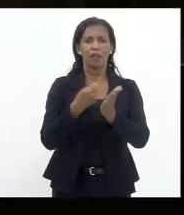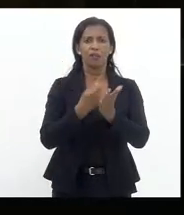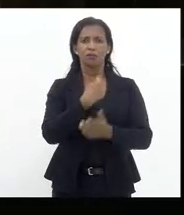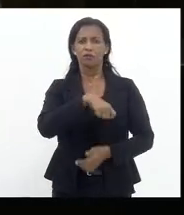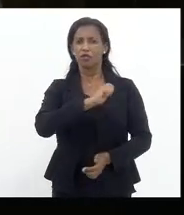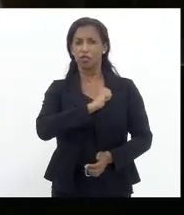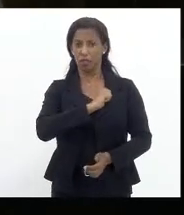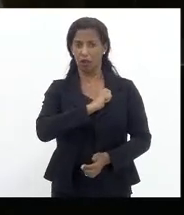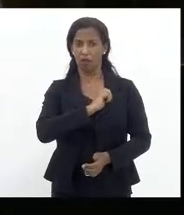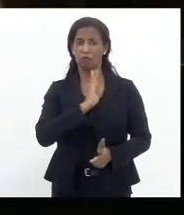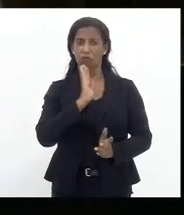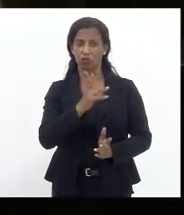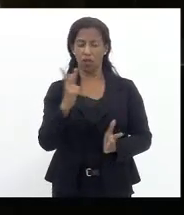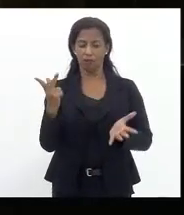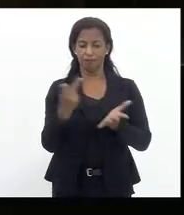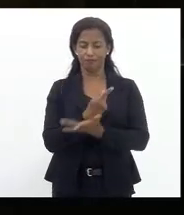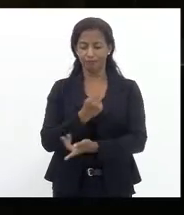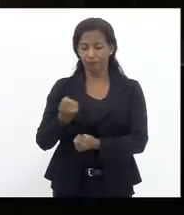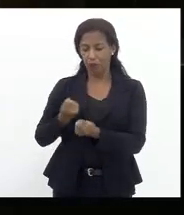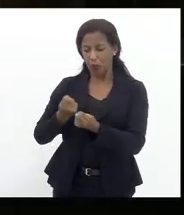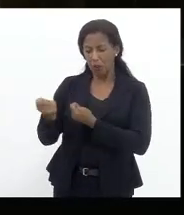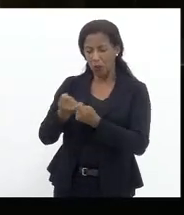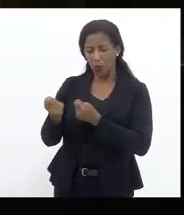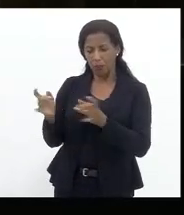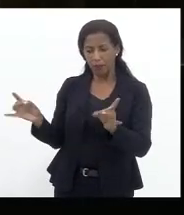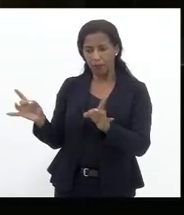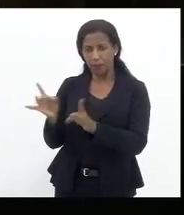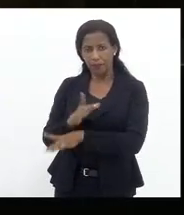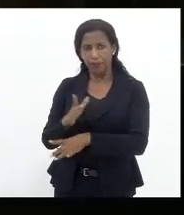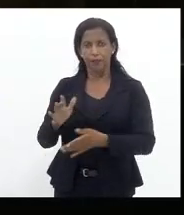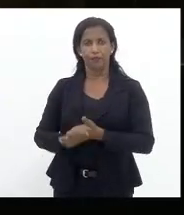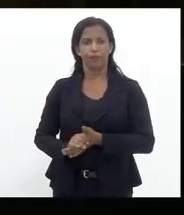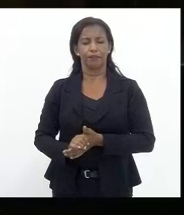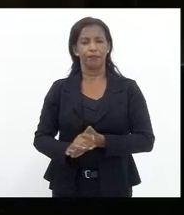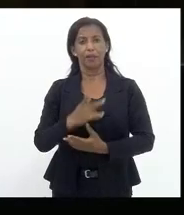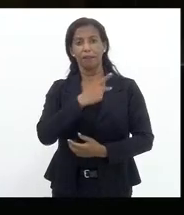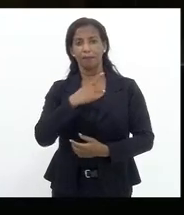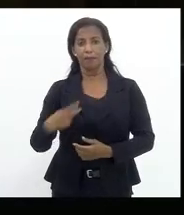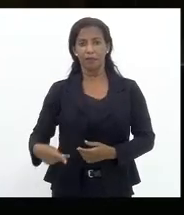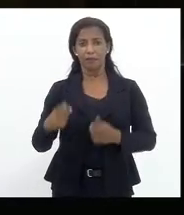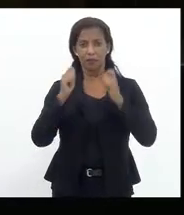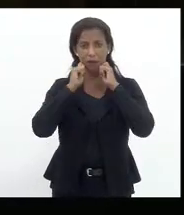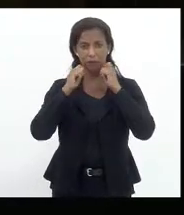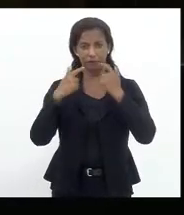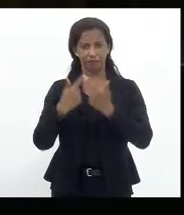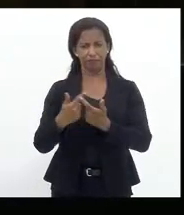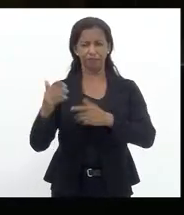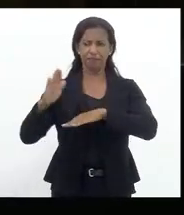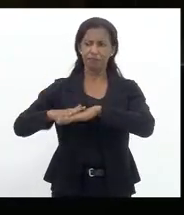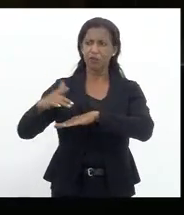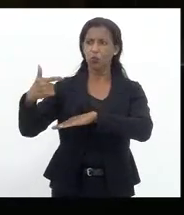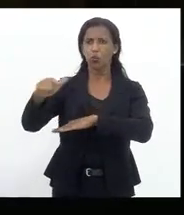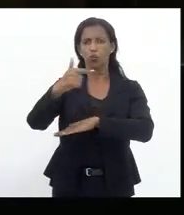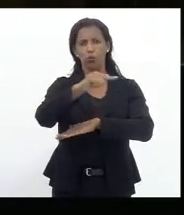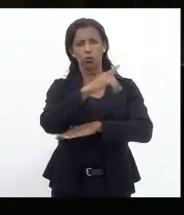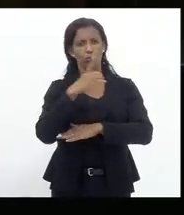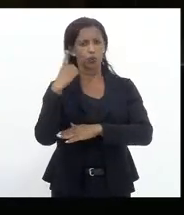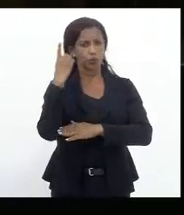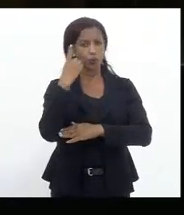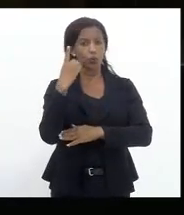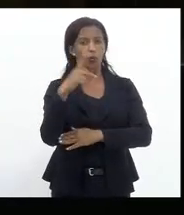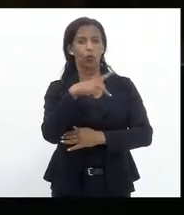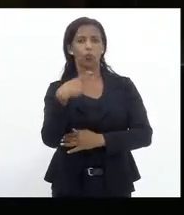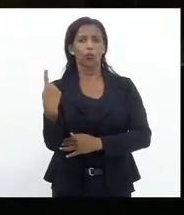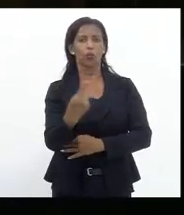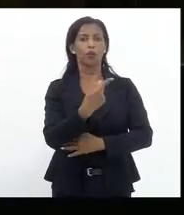fiscal. Com a economia feita pela presidência dessa casa, com os demais deputados, o nosso